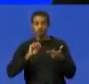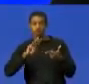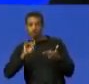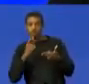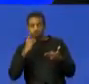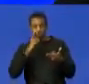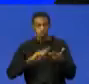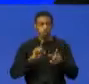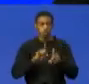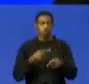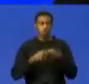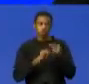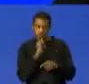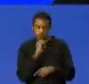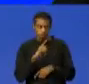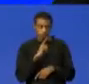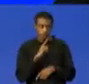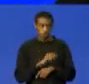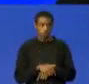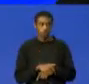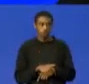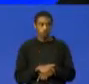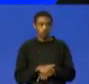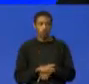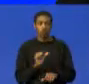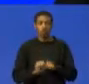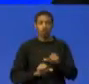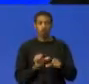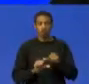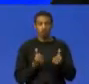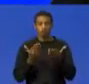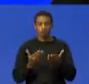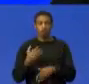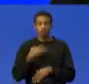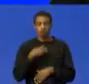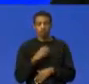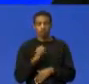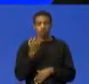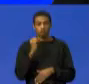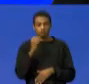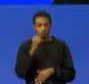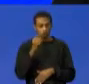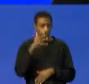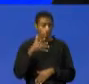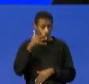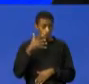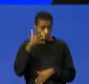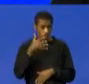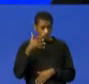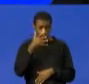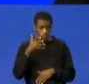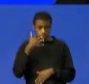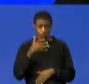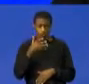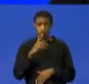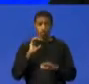O auge da reforma sanitária é a 8ª Conferência Nacional de Saúde de